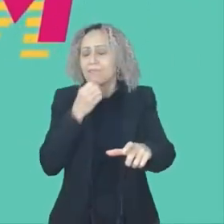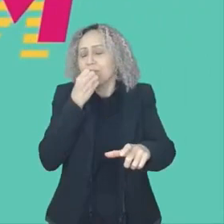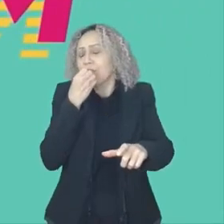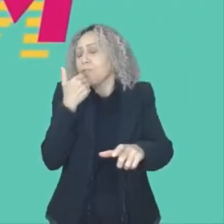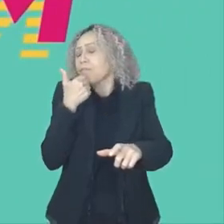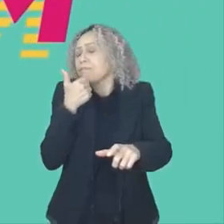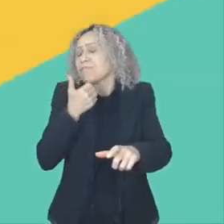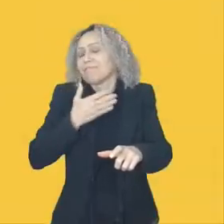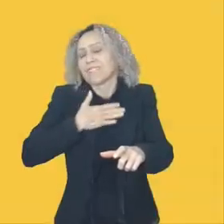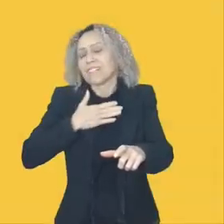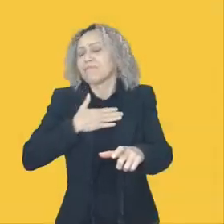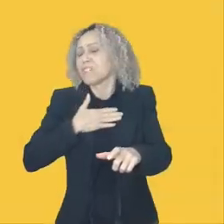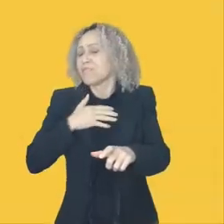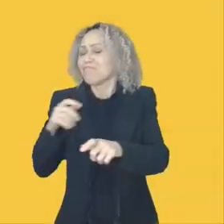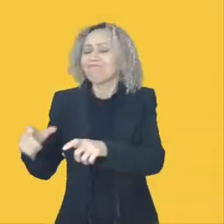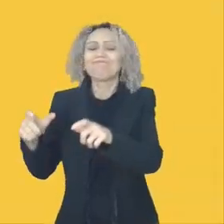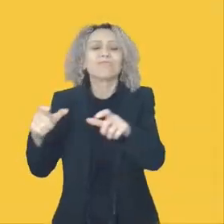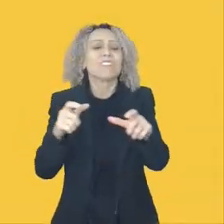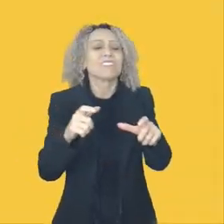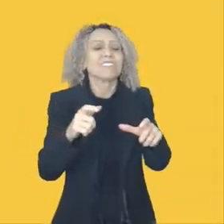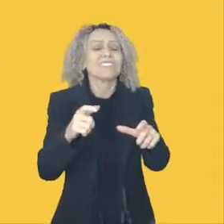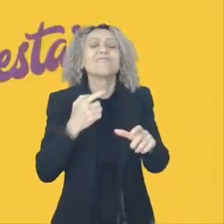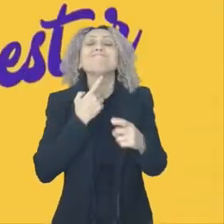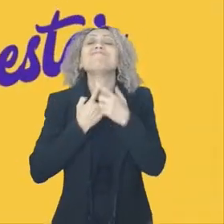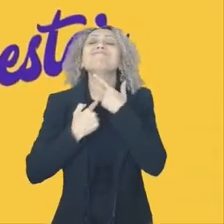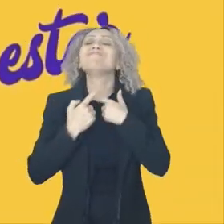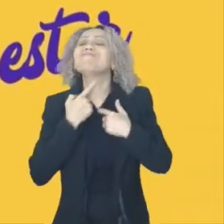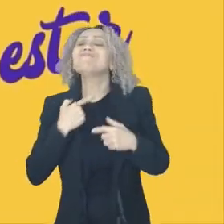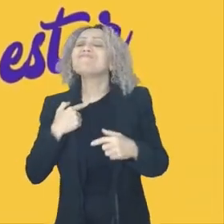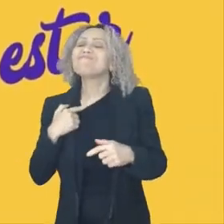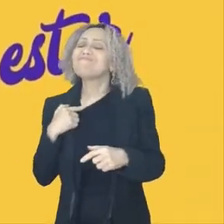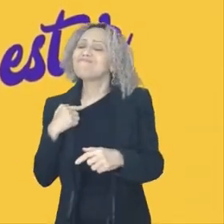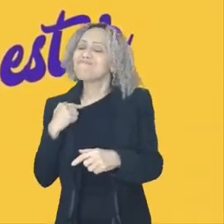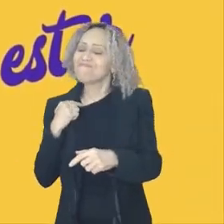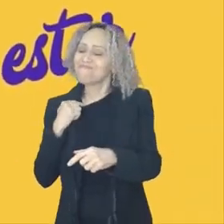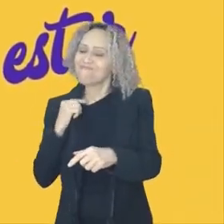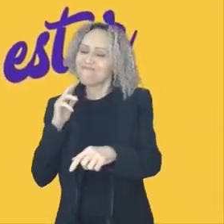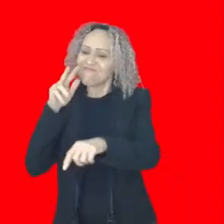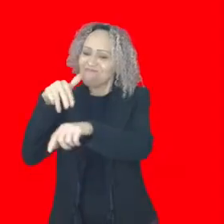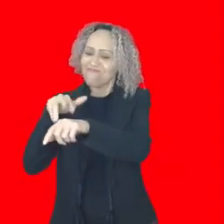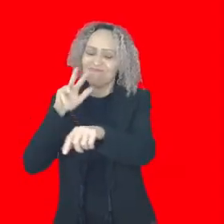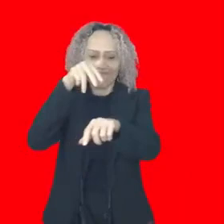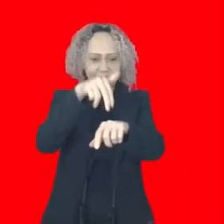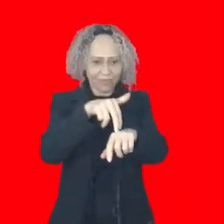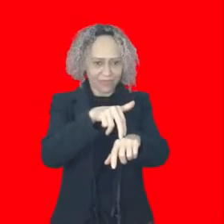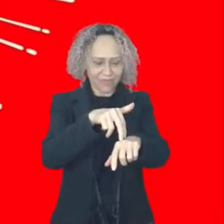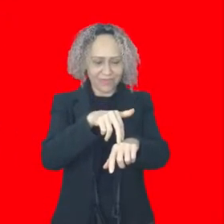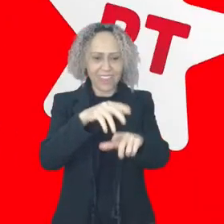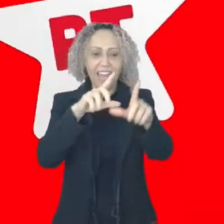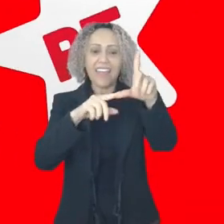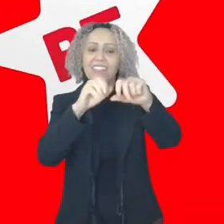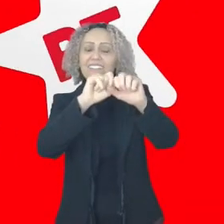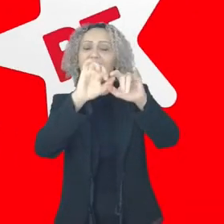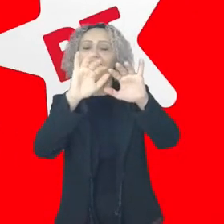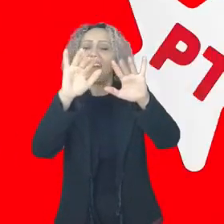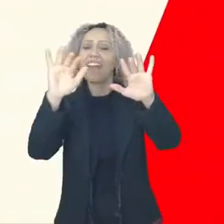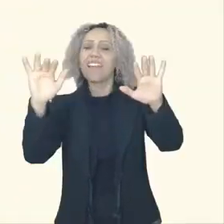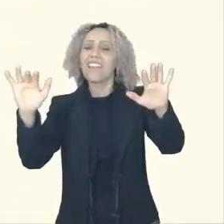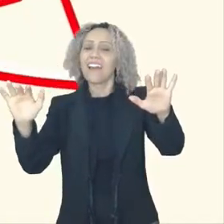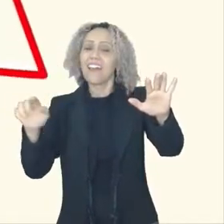que é bom pra mim, é onde eu quiser estar. A estrela ainda